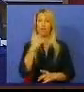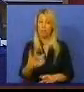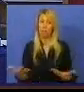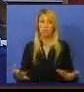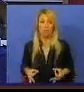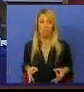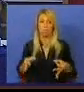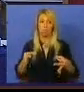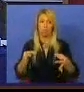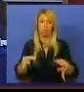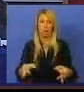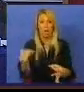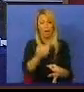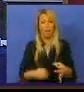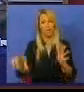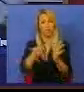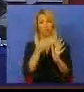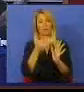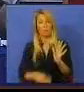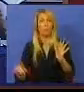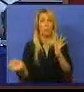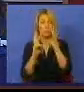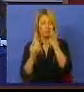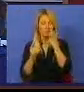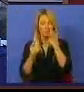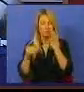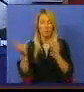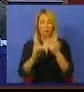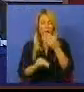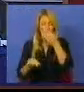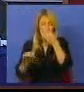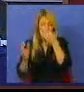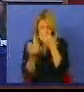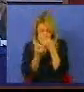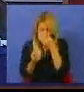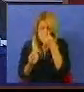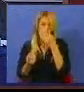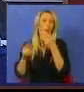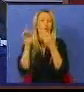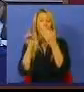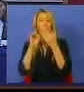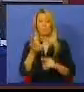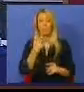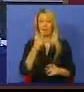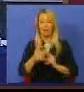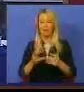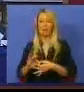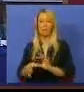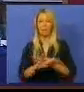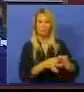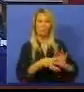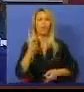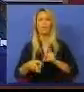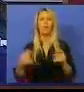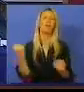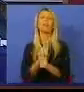vazio legislativo. Mas mais coisas que me pareciam também importantes perceber na lógica do que vai ser, do que vão ser as tarefas